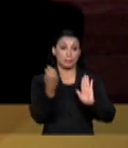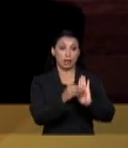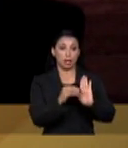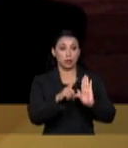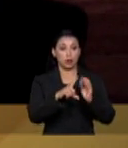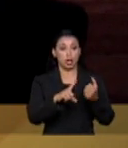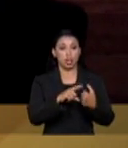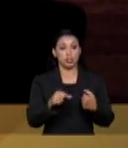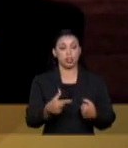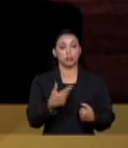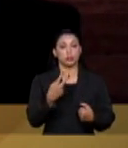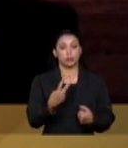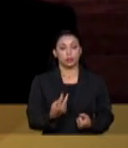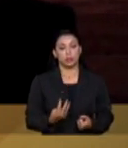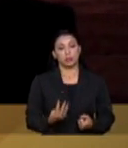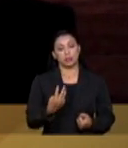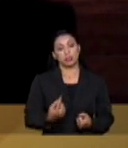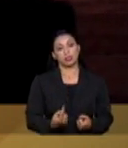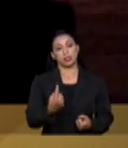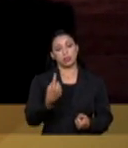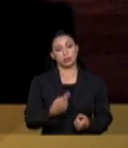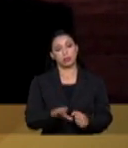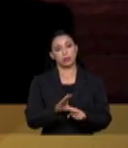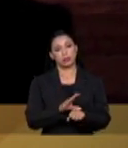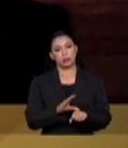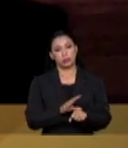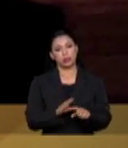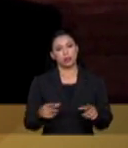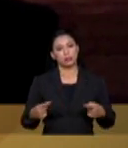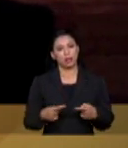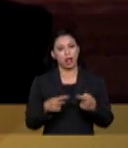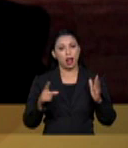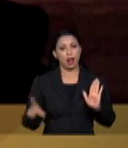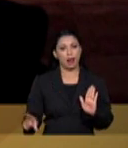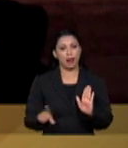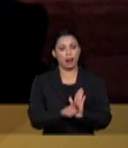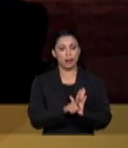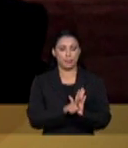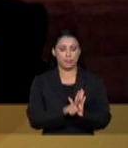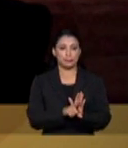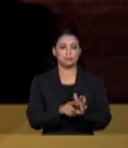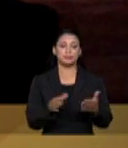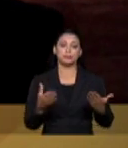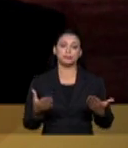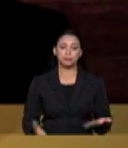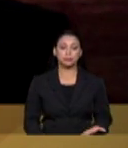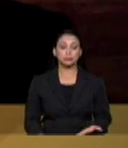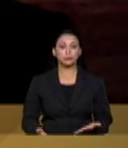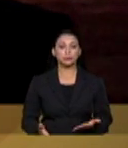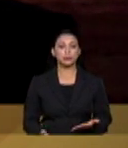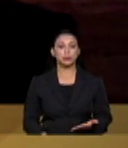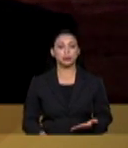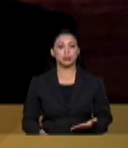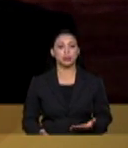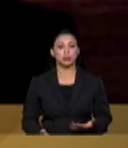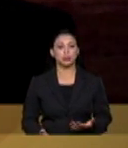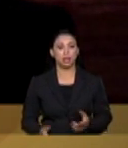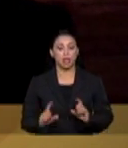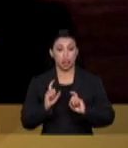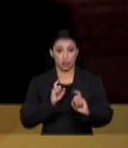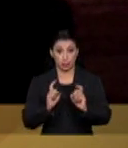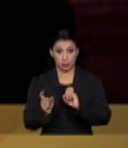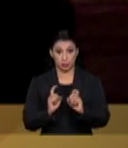no artigo 231 da Constituição EA legislação de Regência se tratar de procedimento